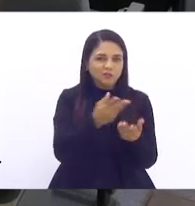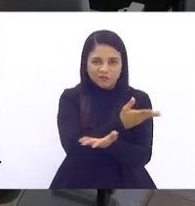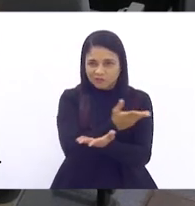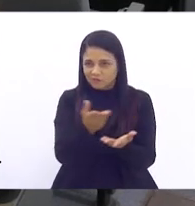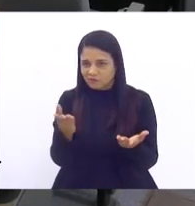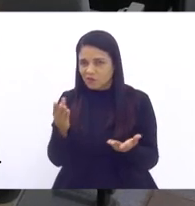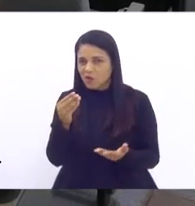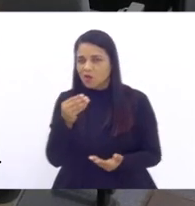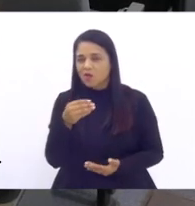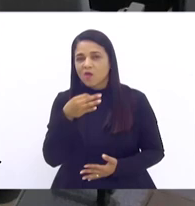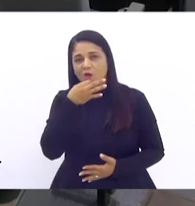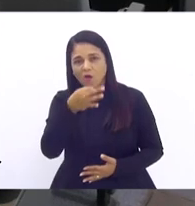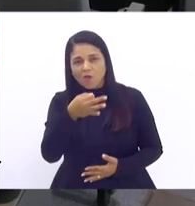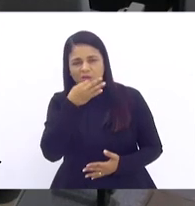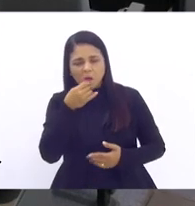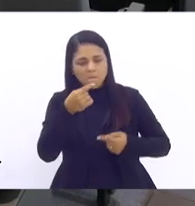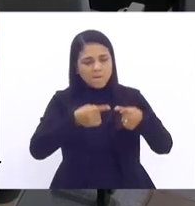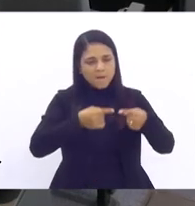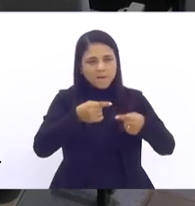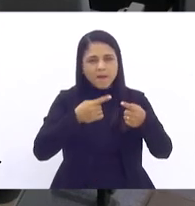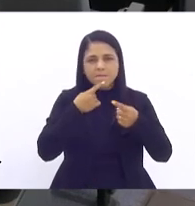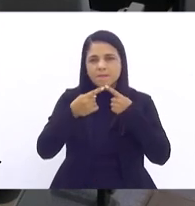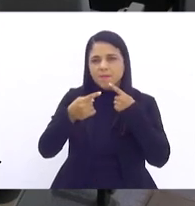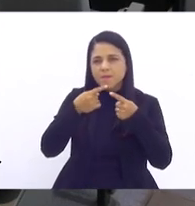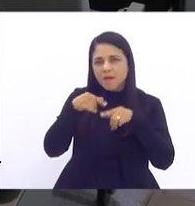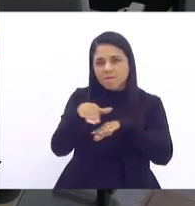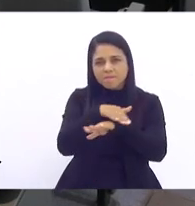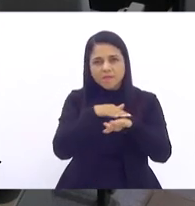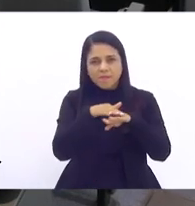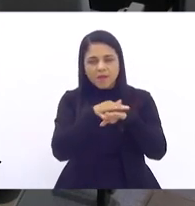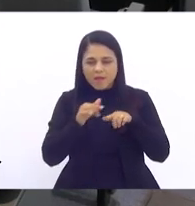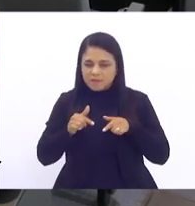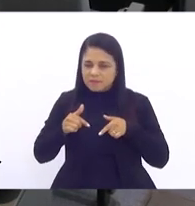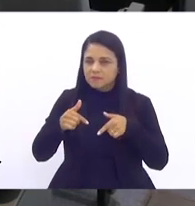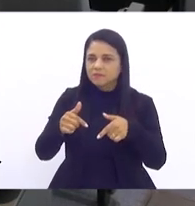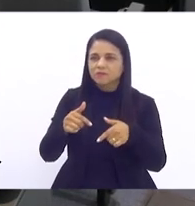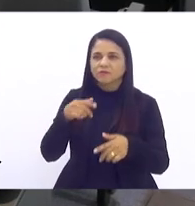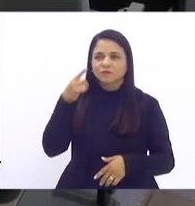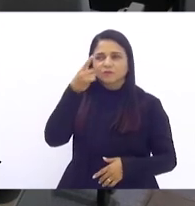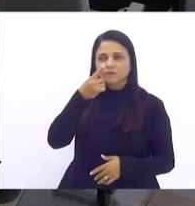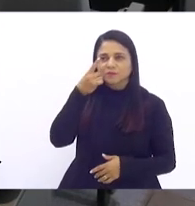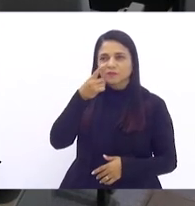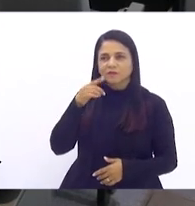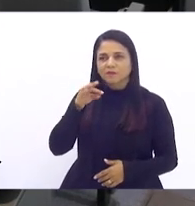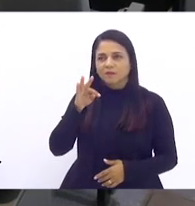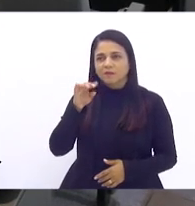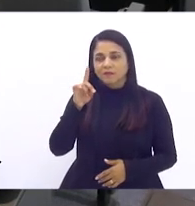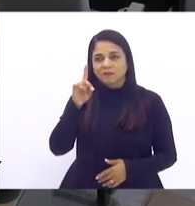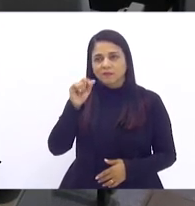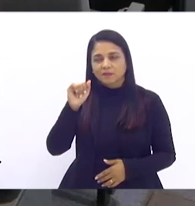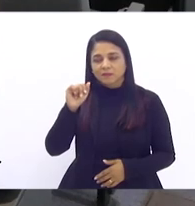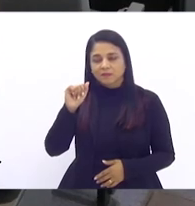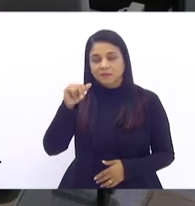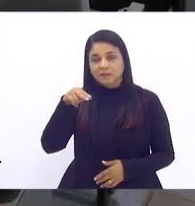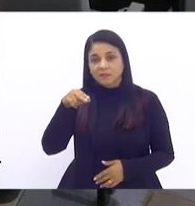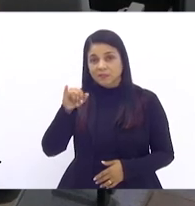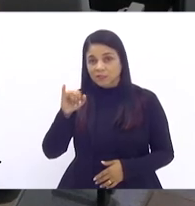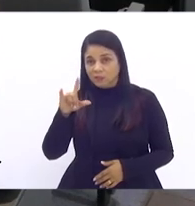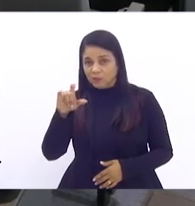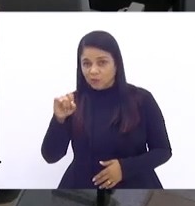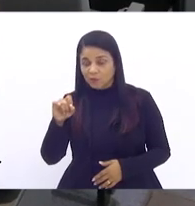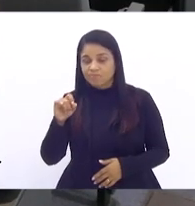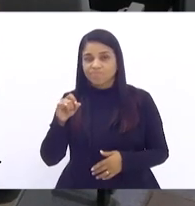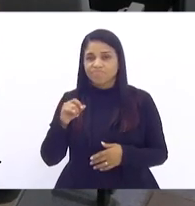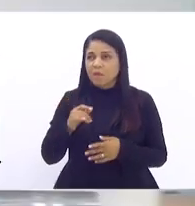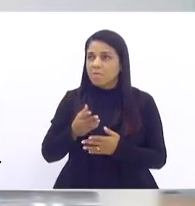né a gente está batendo esse papo aqui essa iniciativa do deputado Danilo de viajar pelo Brasil trazendo